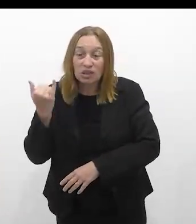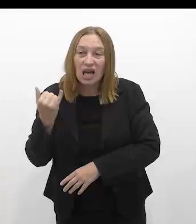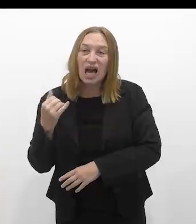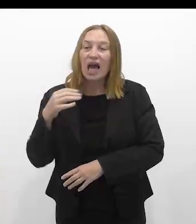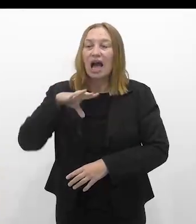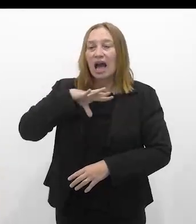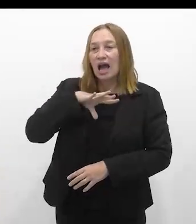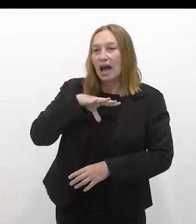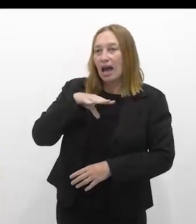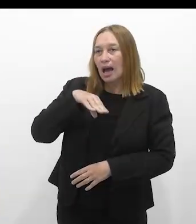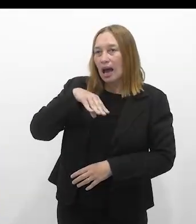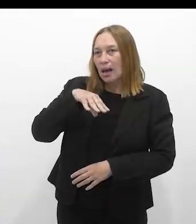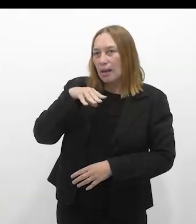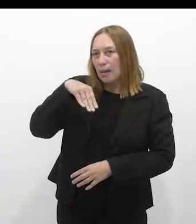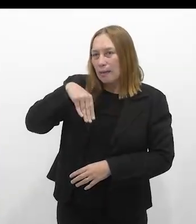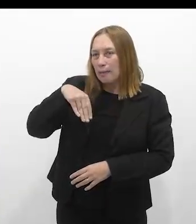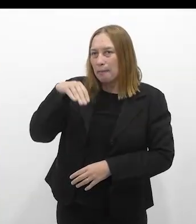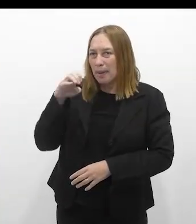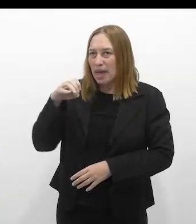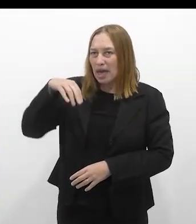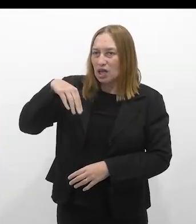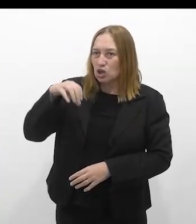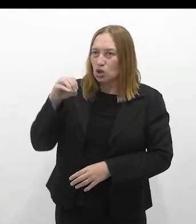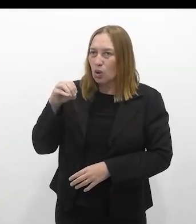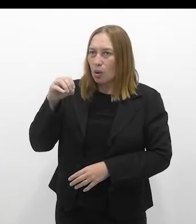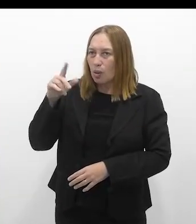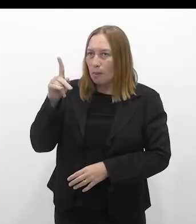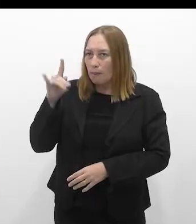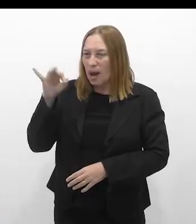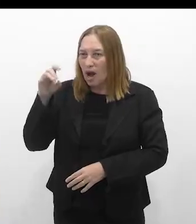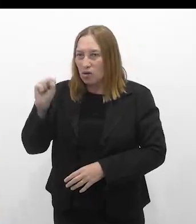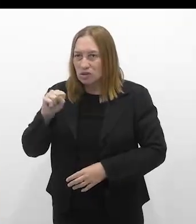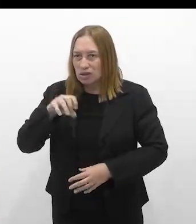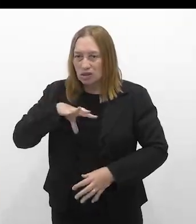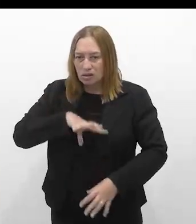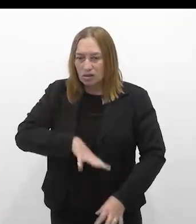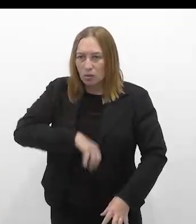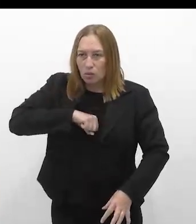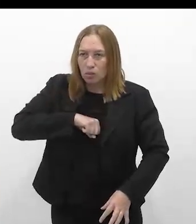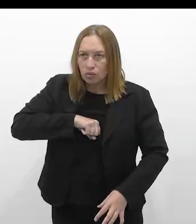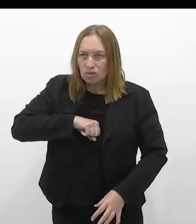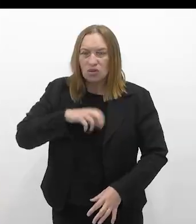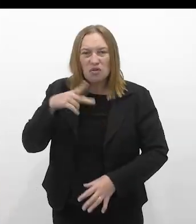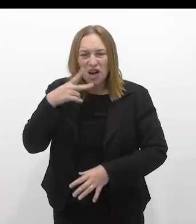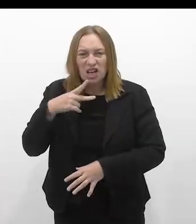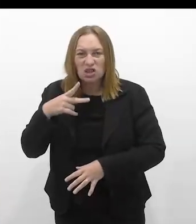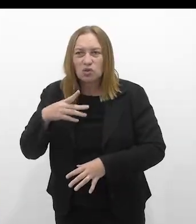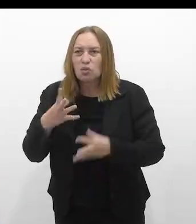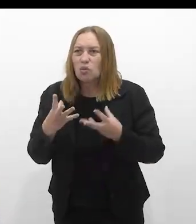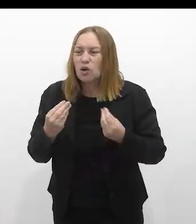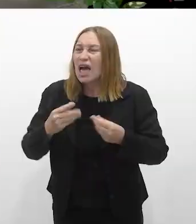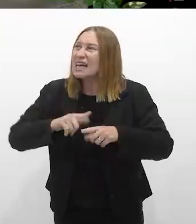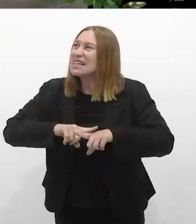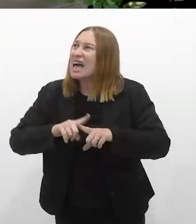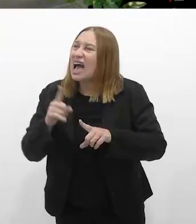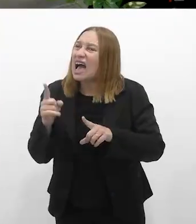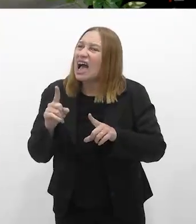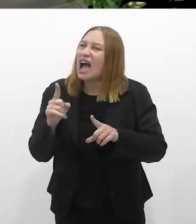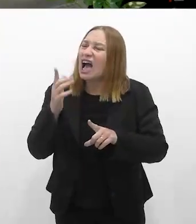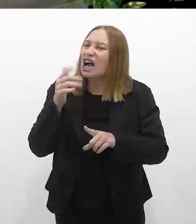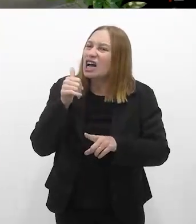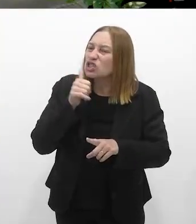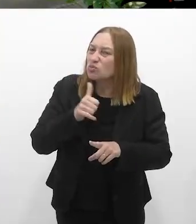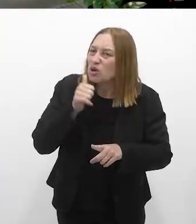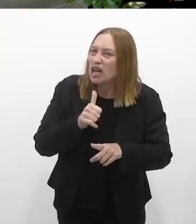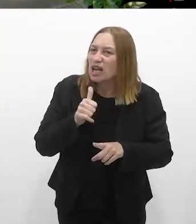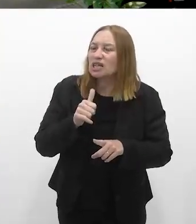estão falando muito, tá na moda. E aí eu me questiono, Andréia, será que agora que as